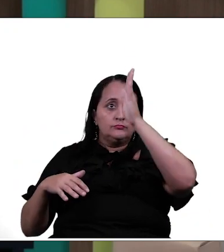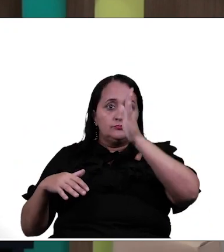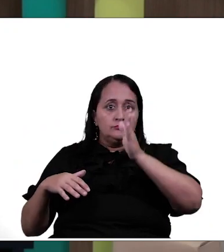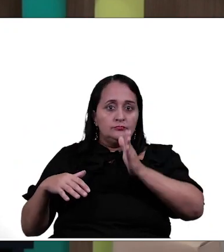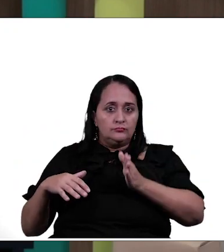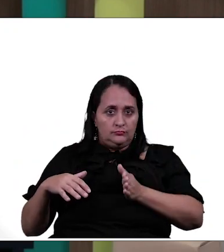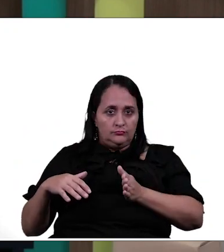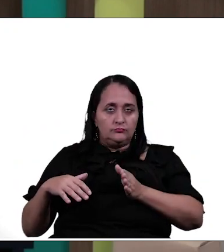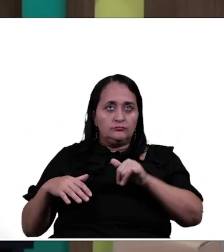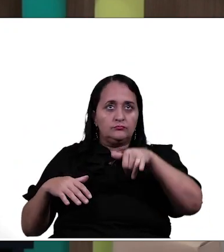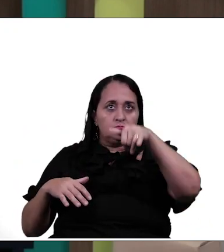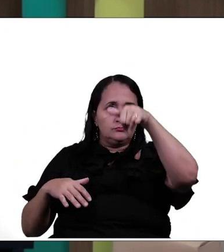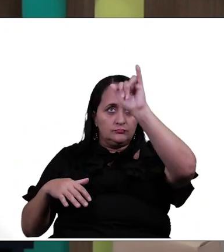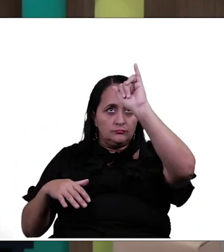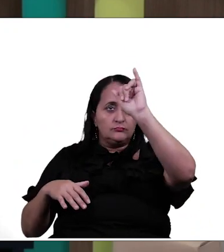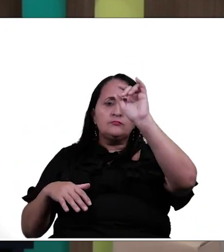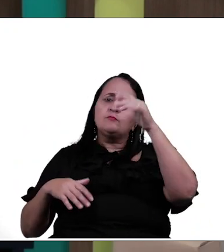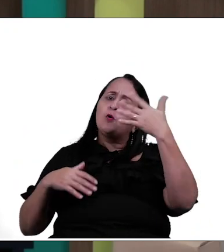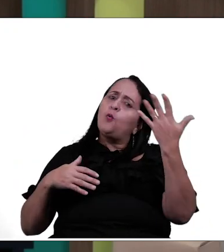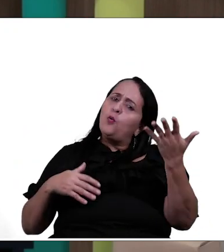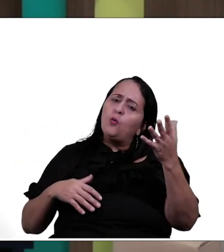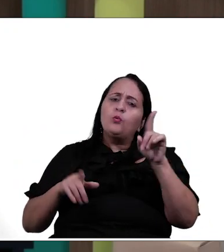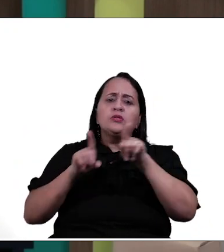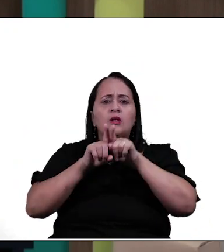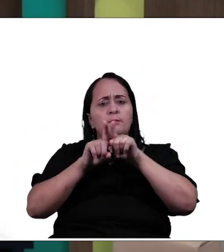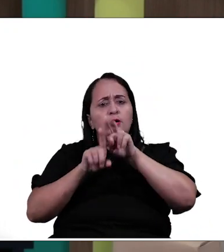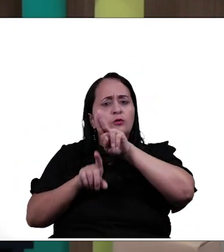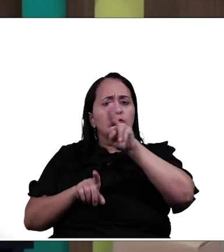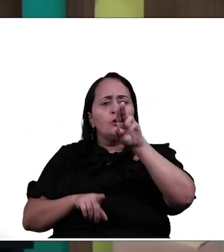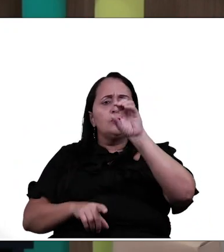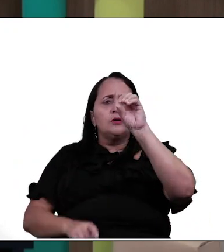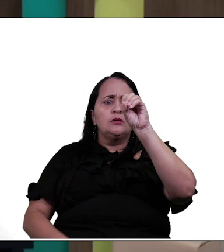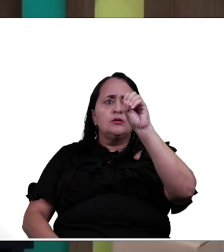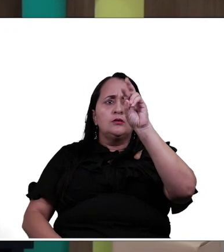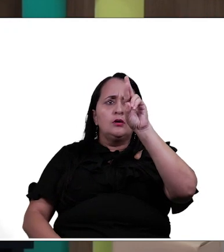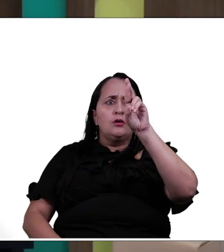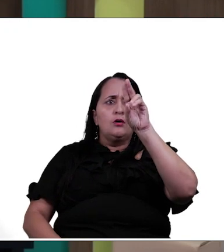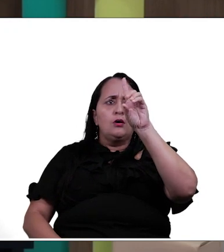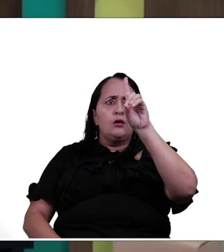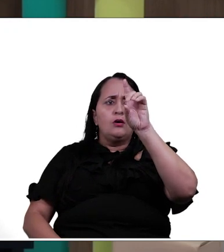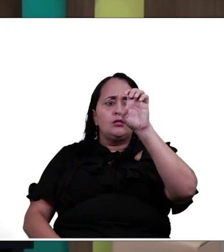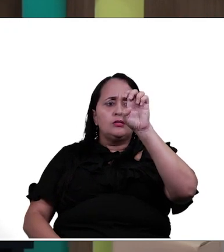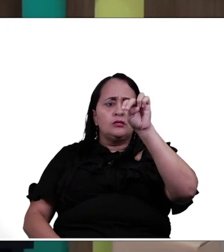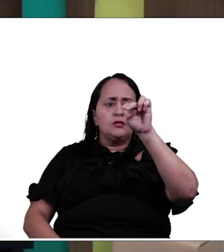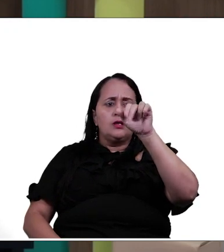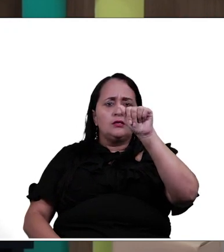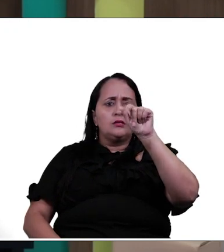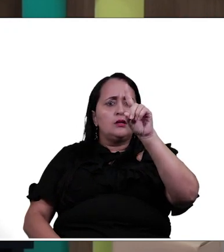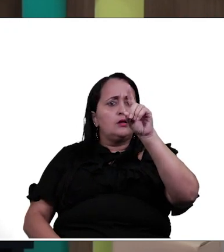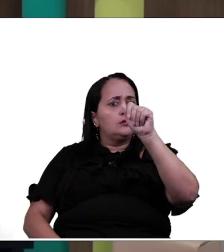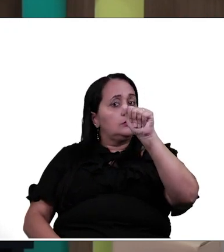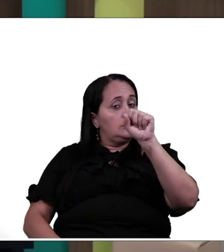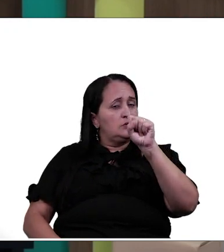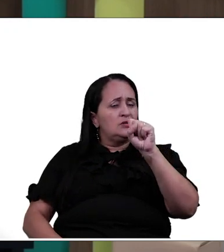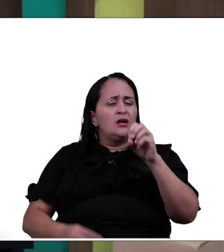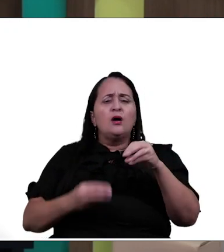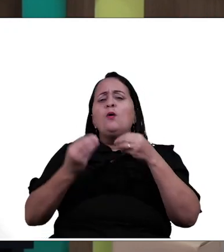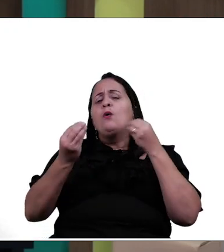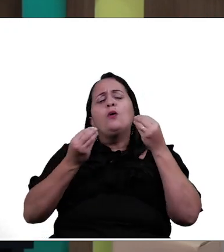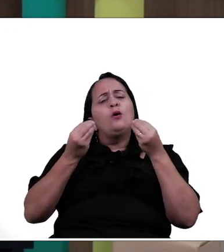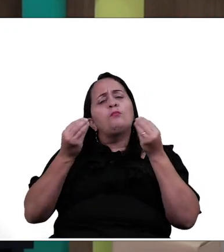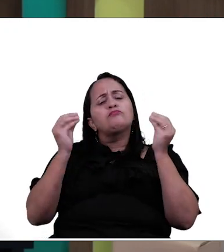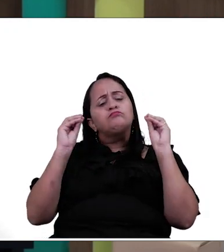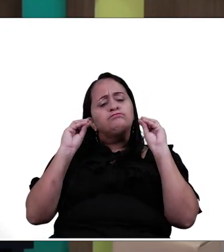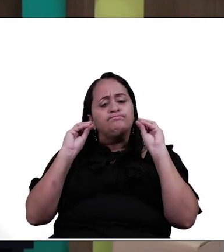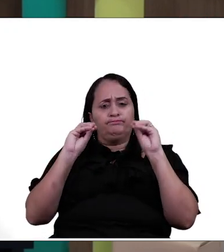colocar? Olha, importante. Você parte do comecinho, vai até o período.